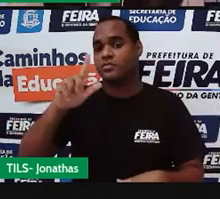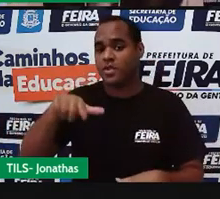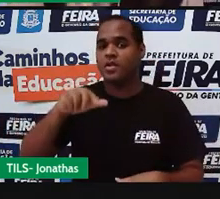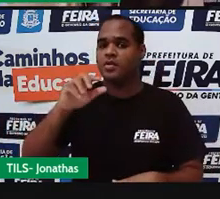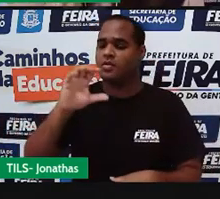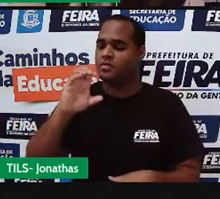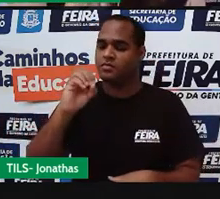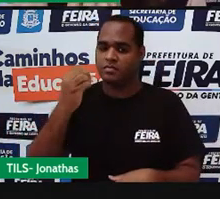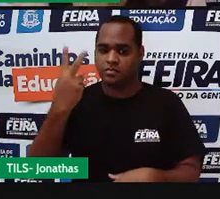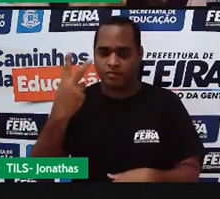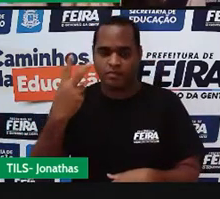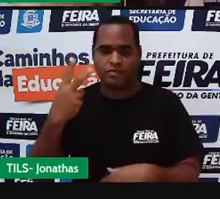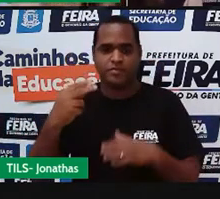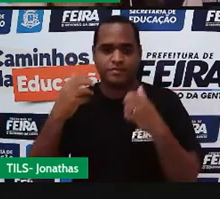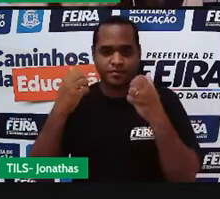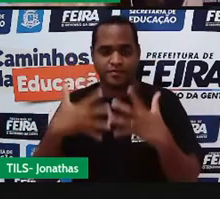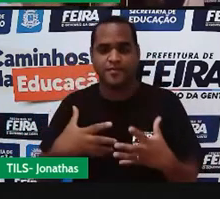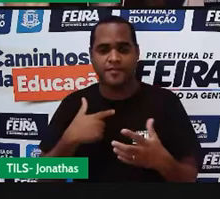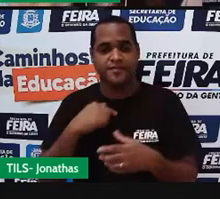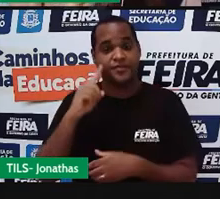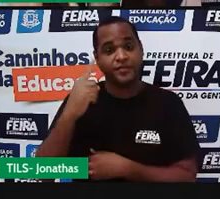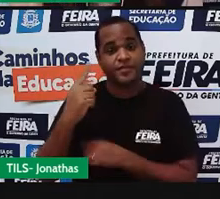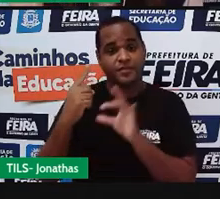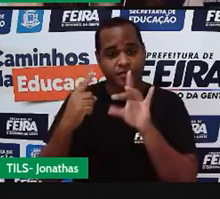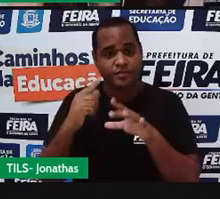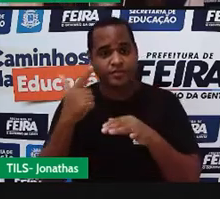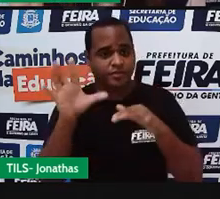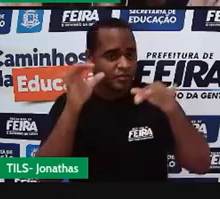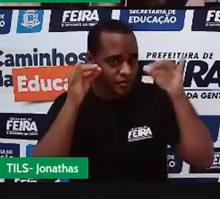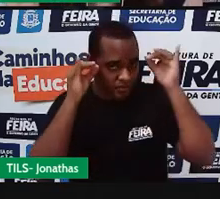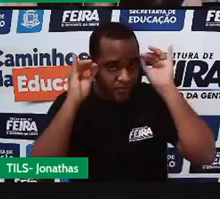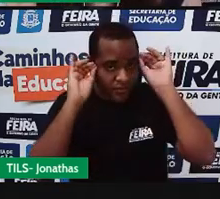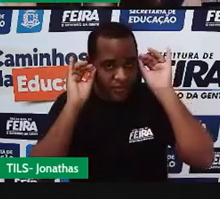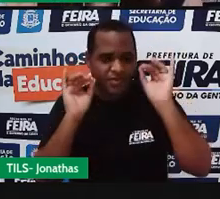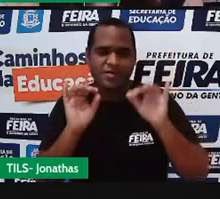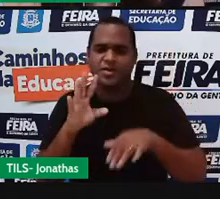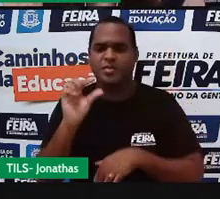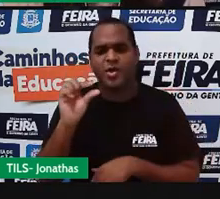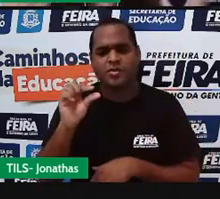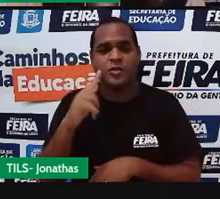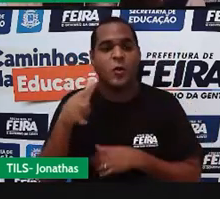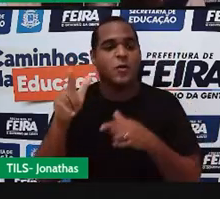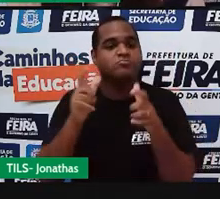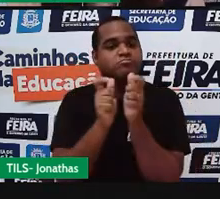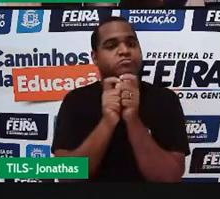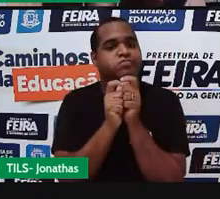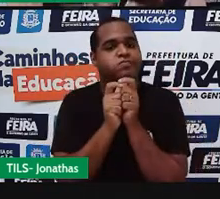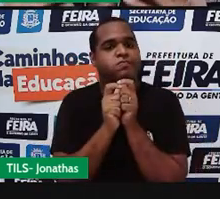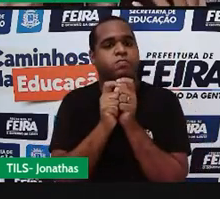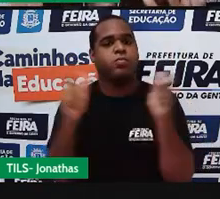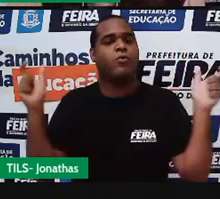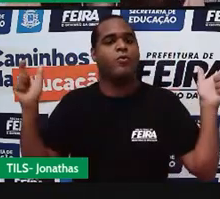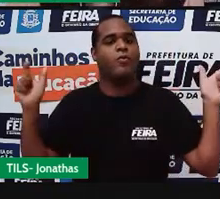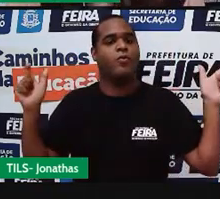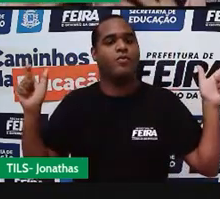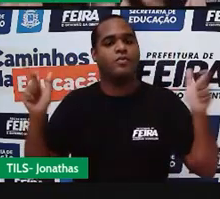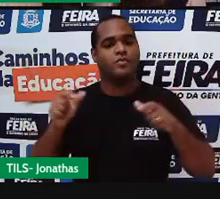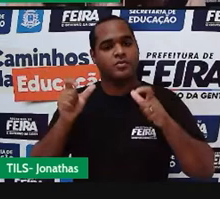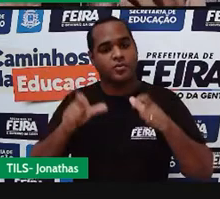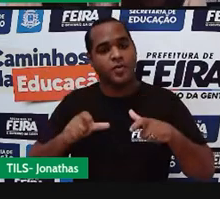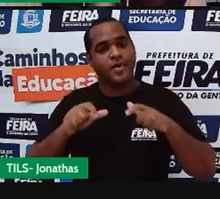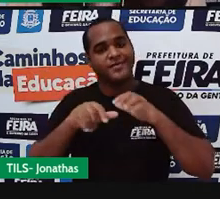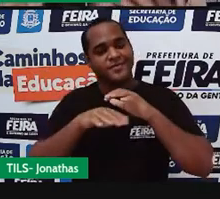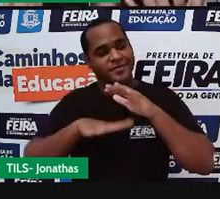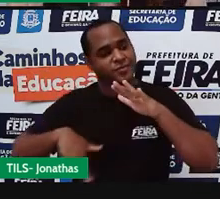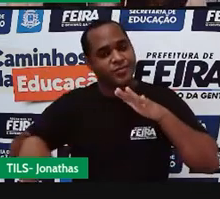então quando a gente pensa em um só em uma vaca sol e um boi só parece pouco mas se a gente por considerar o tanto